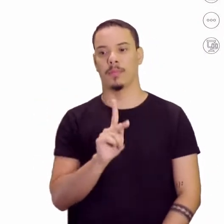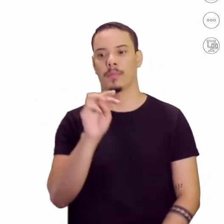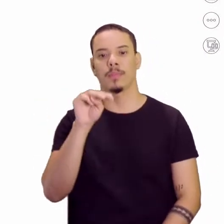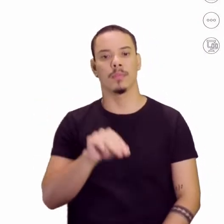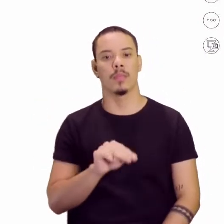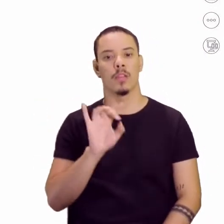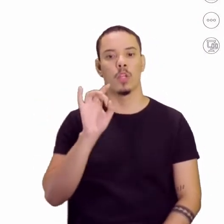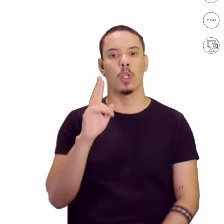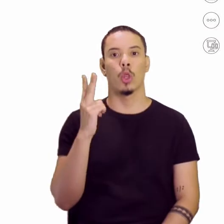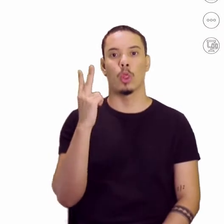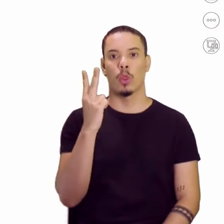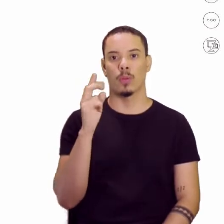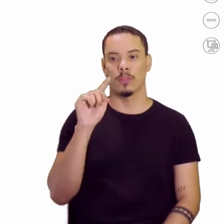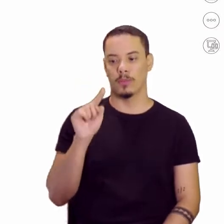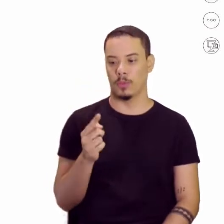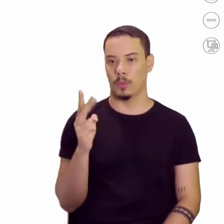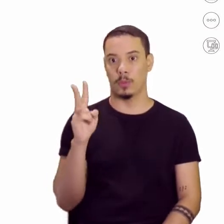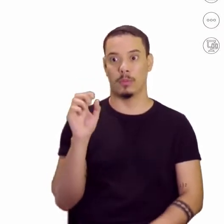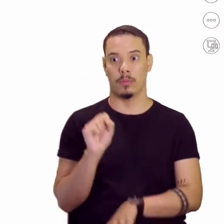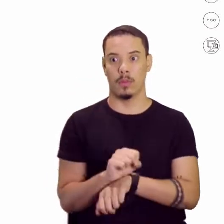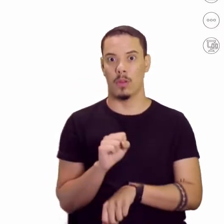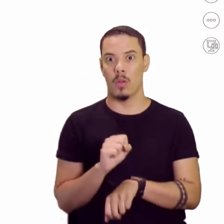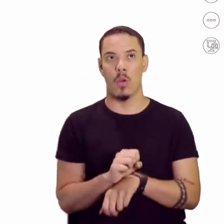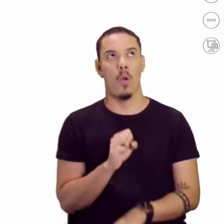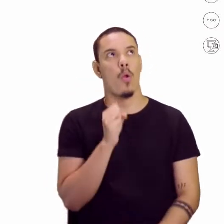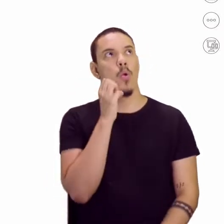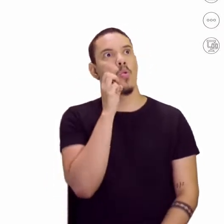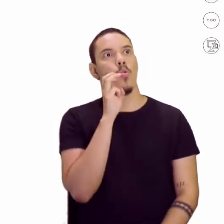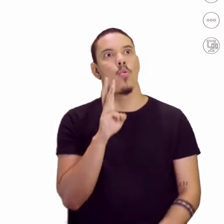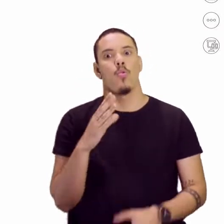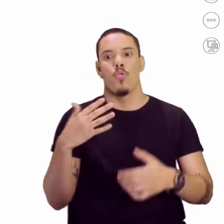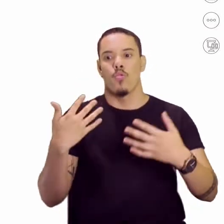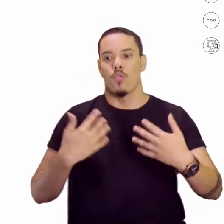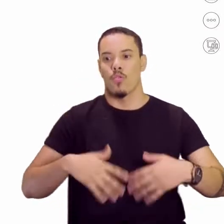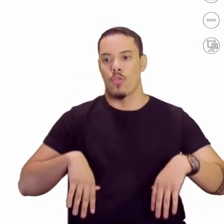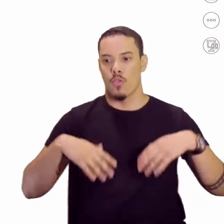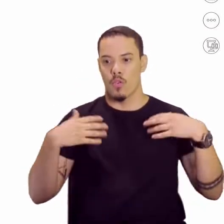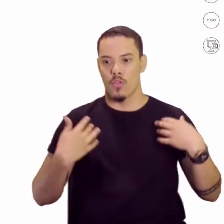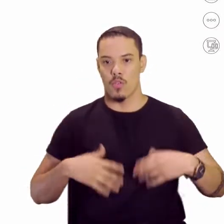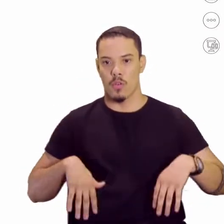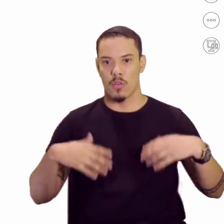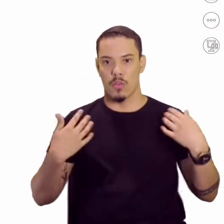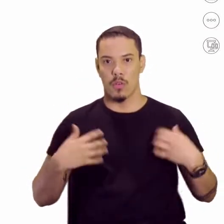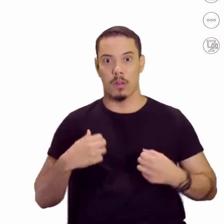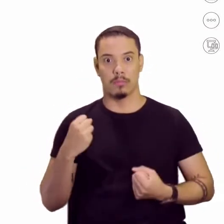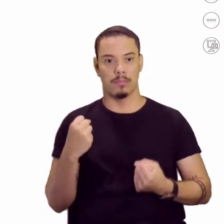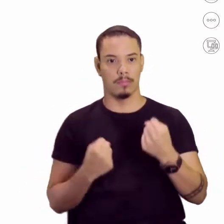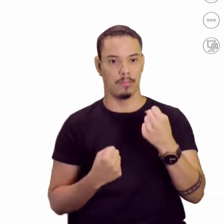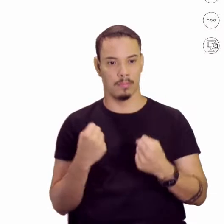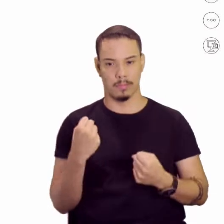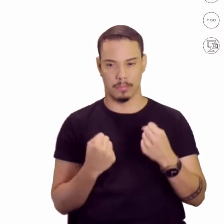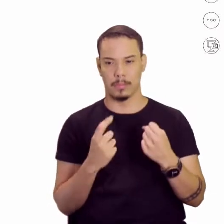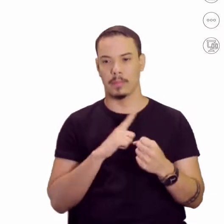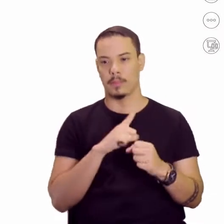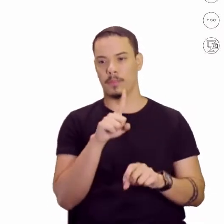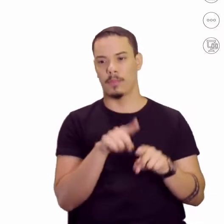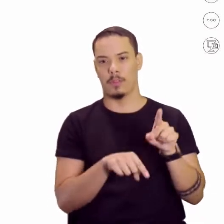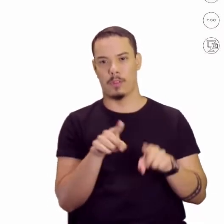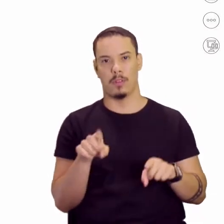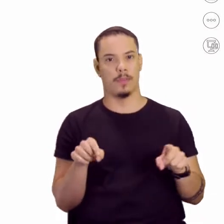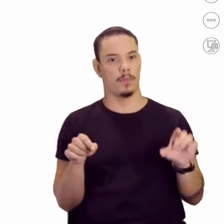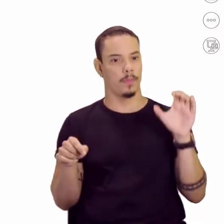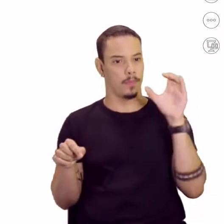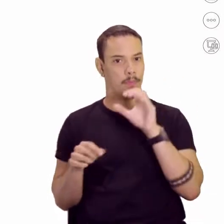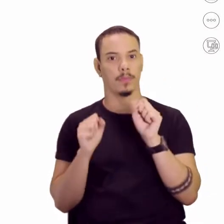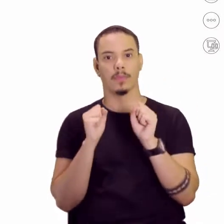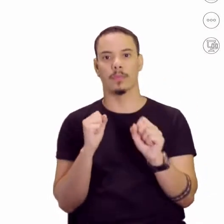apenas 2,2 segundos. Então, é um carro considerado bem Temos a variação de velocidade ligeirinho, e né?